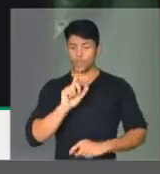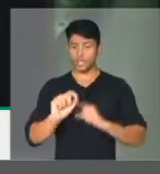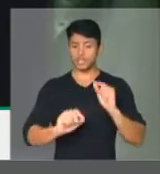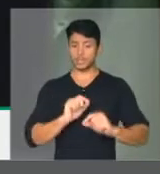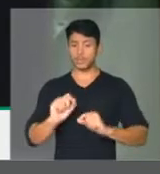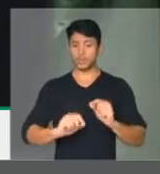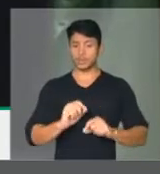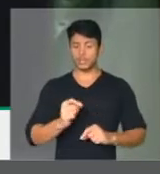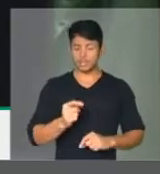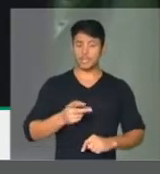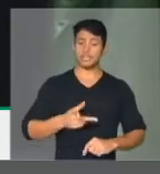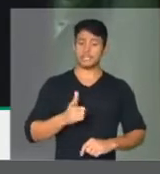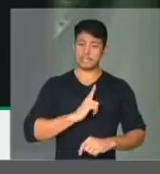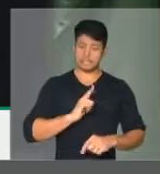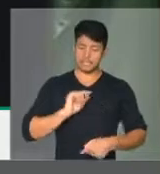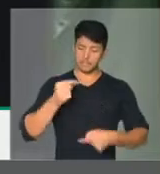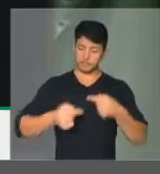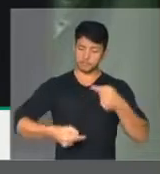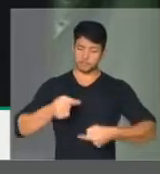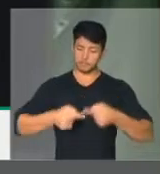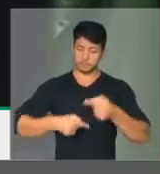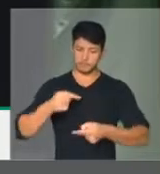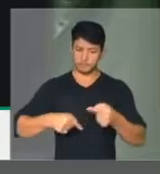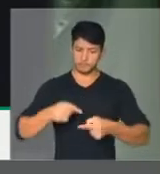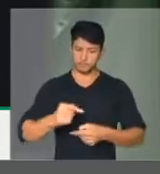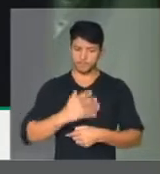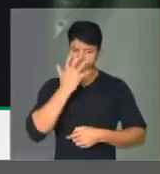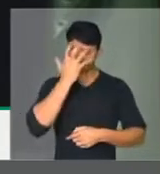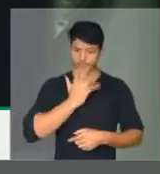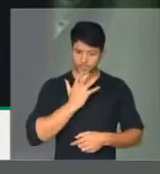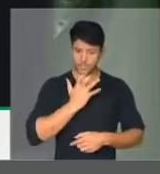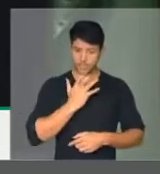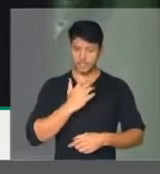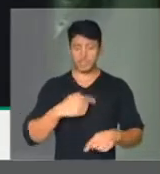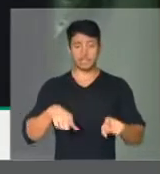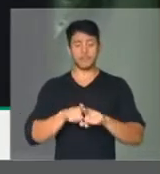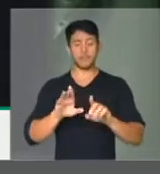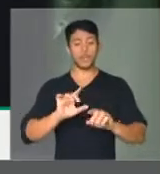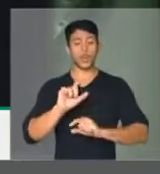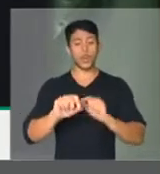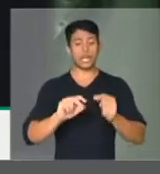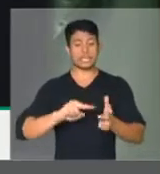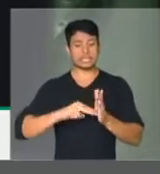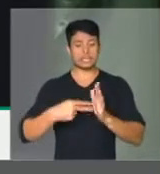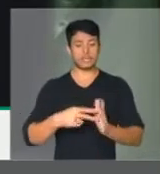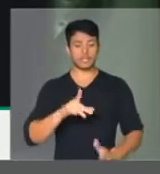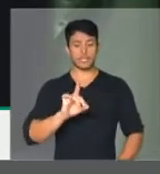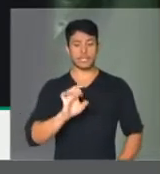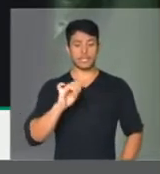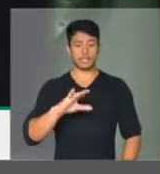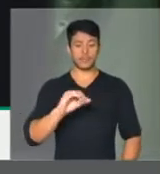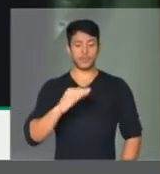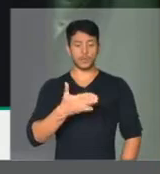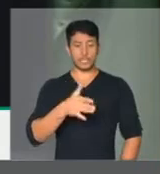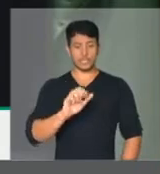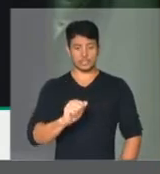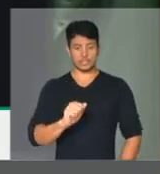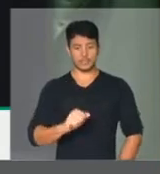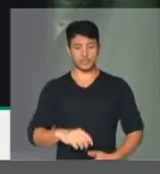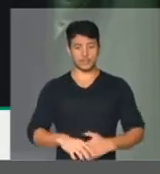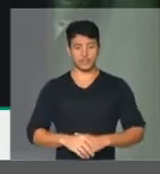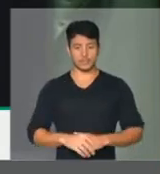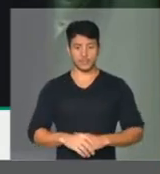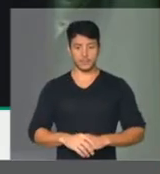tarde, promover um debate mundial sobre a democracia e as causas da sua decadência. Sobre a